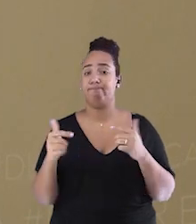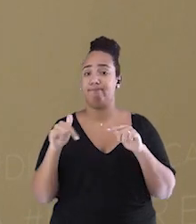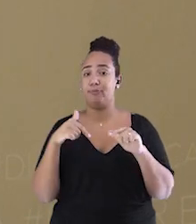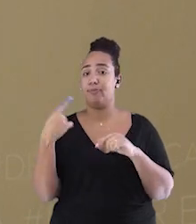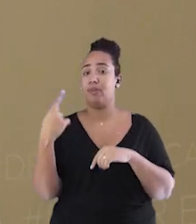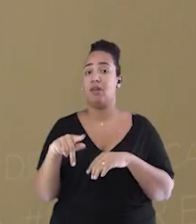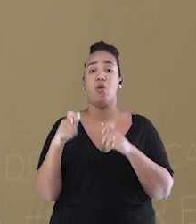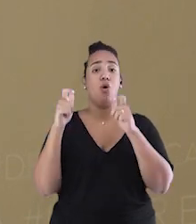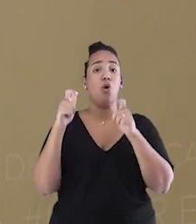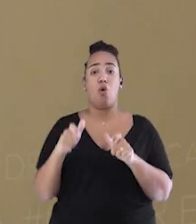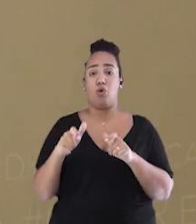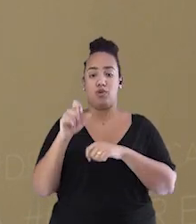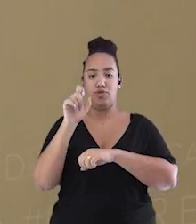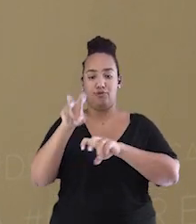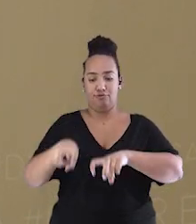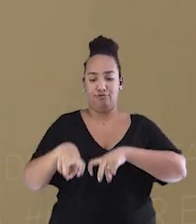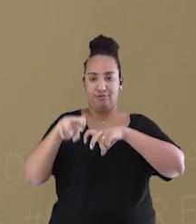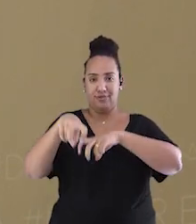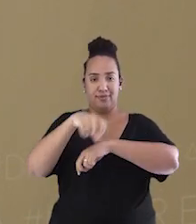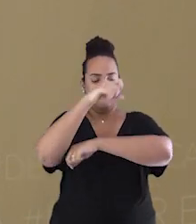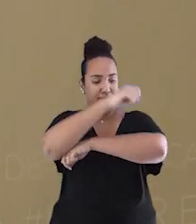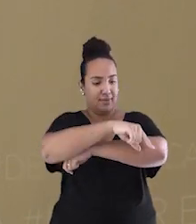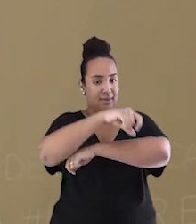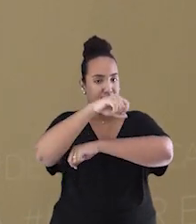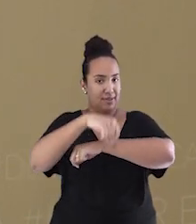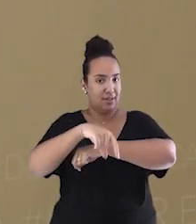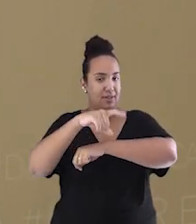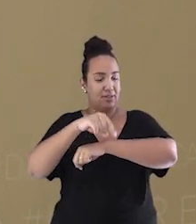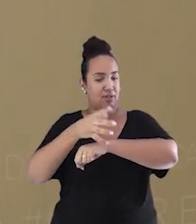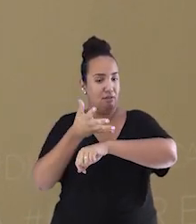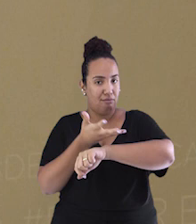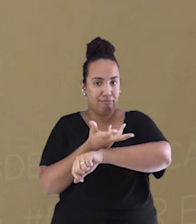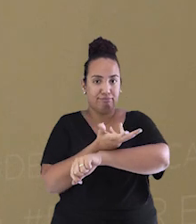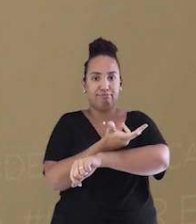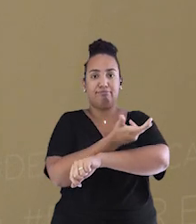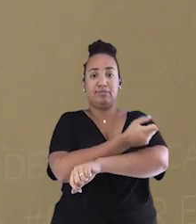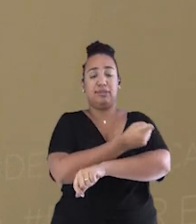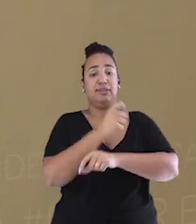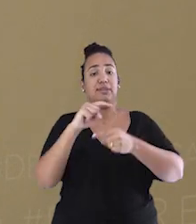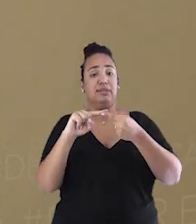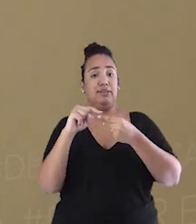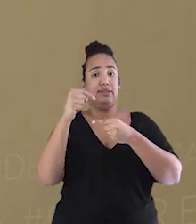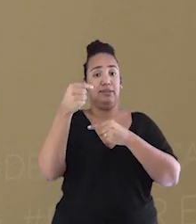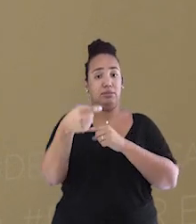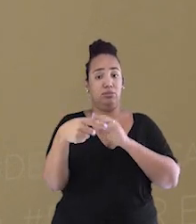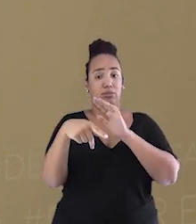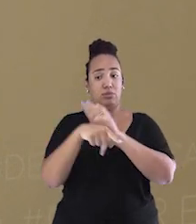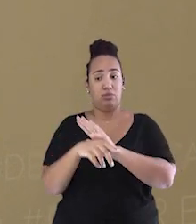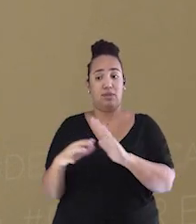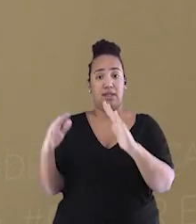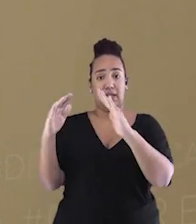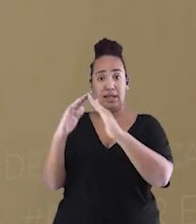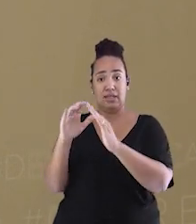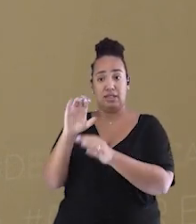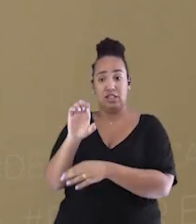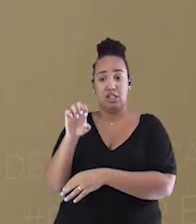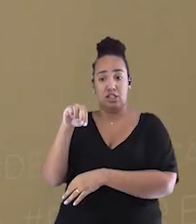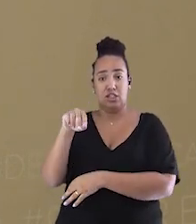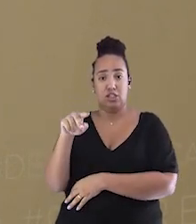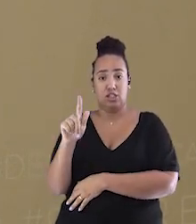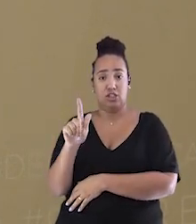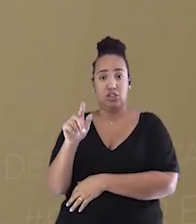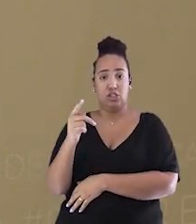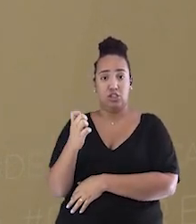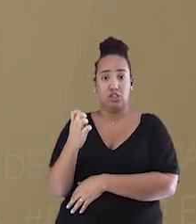na lavoura, plantando e colhendo a cana, e depois ela era levada para as casas de engenho, onde